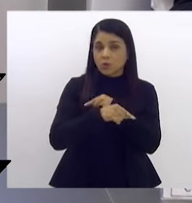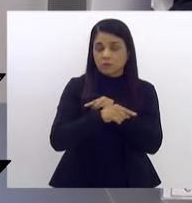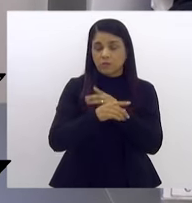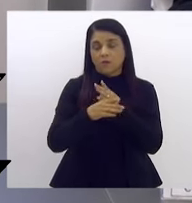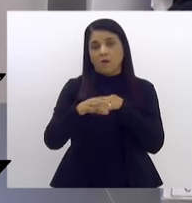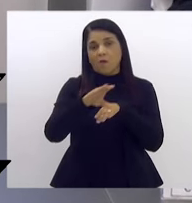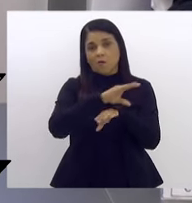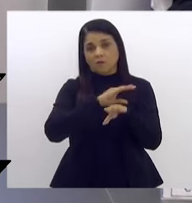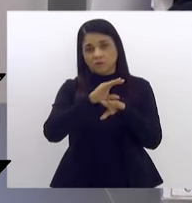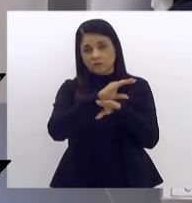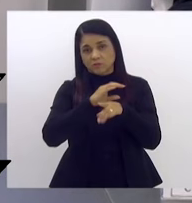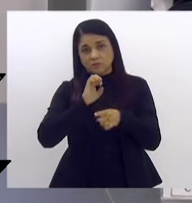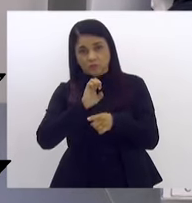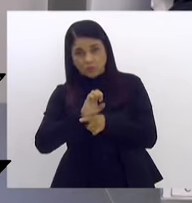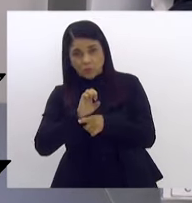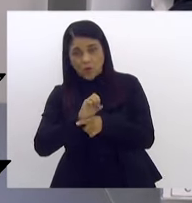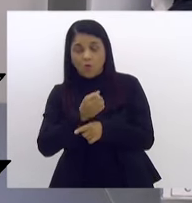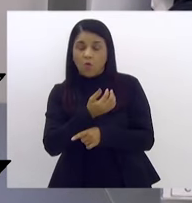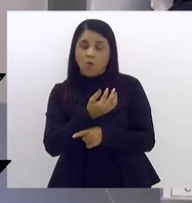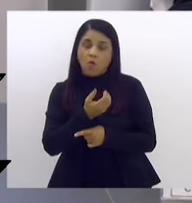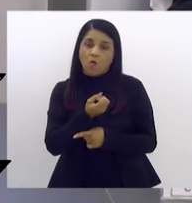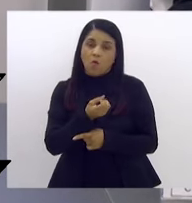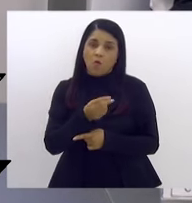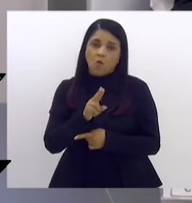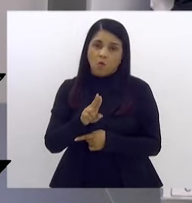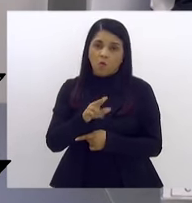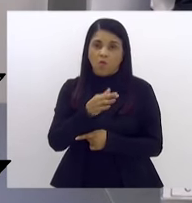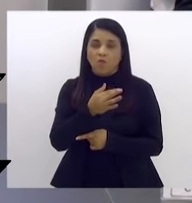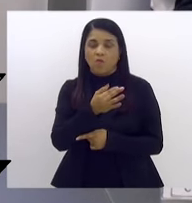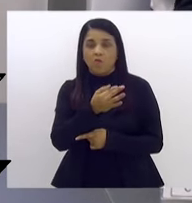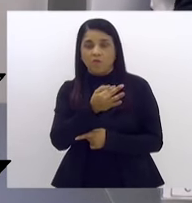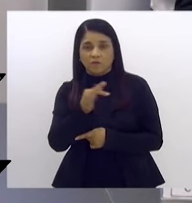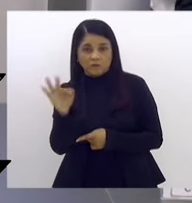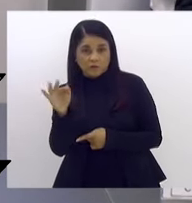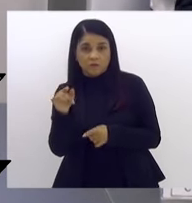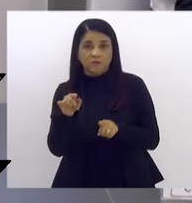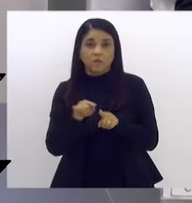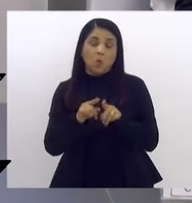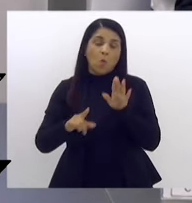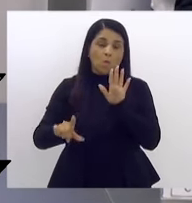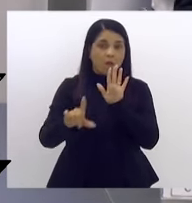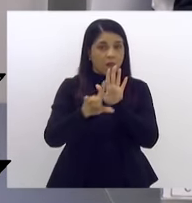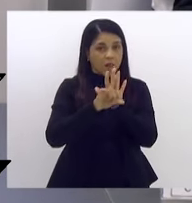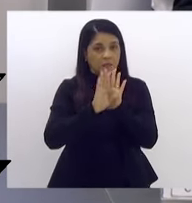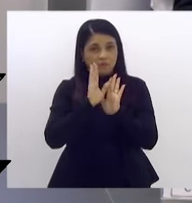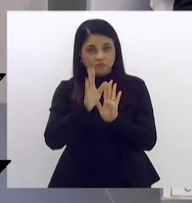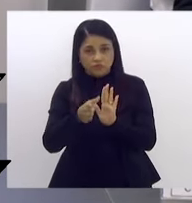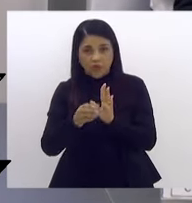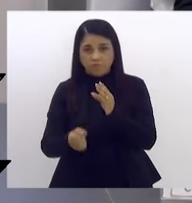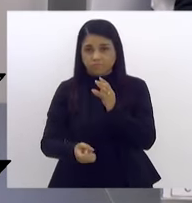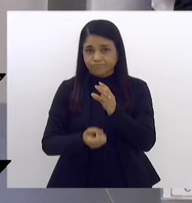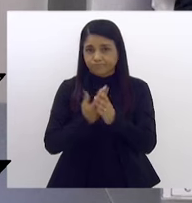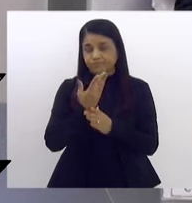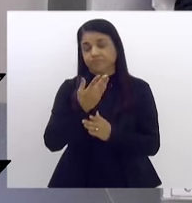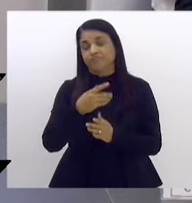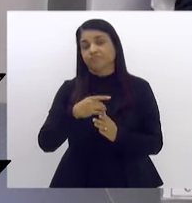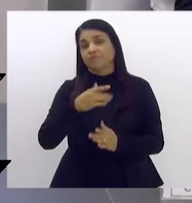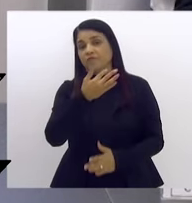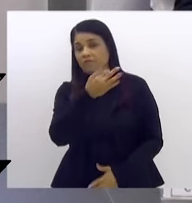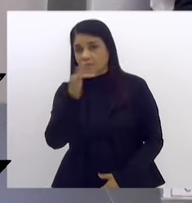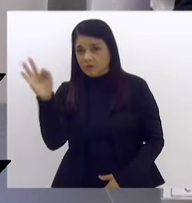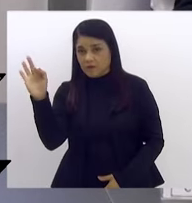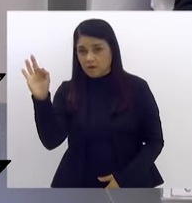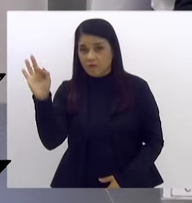dá pela ilegalidade por conta de algum arrepio a alguma lei vigente sobretudo as leis federais